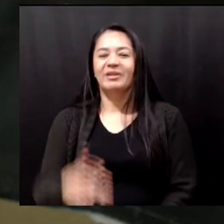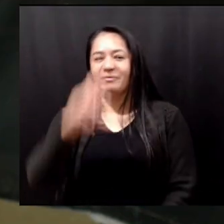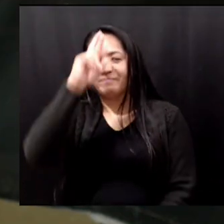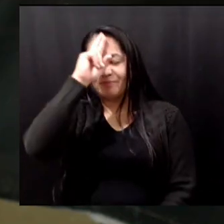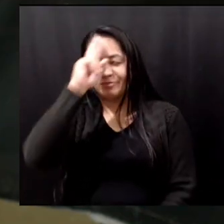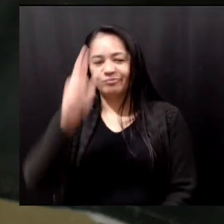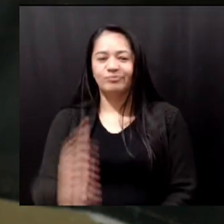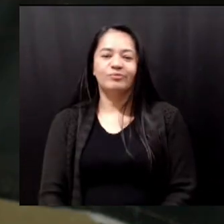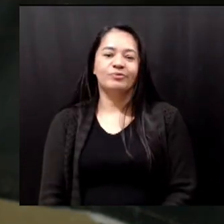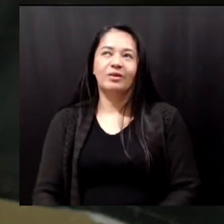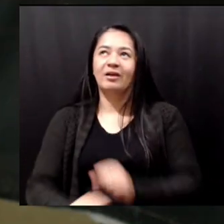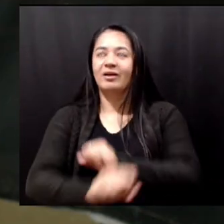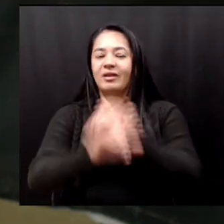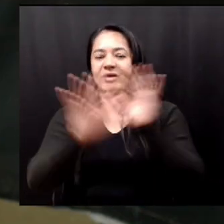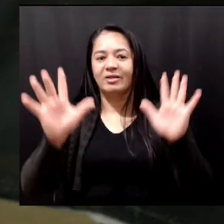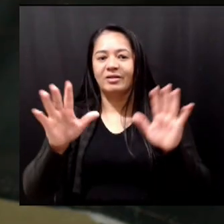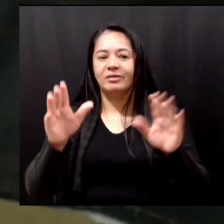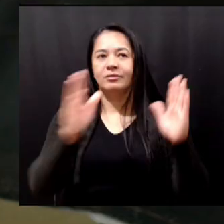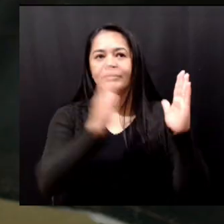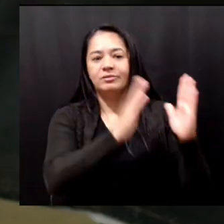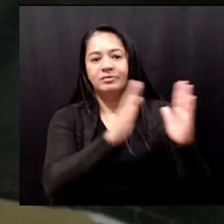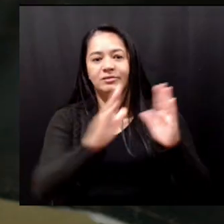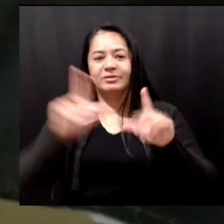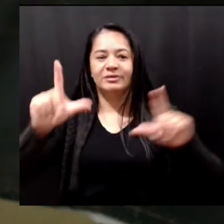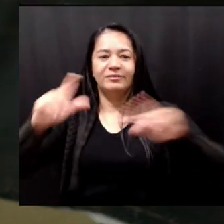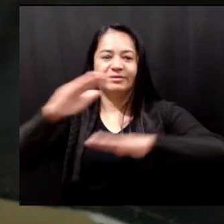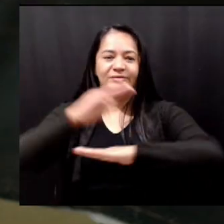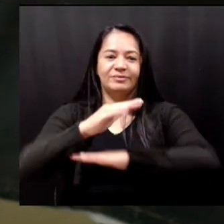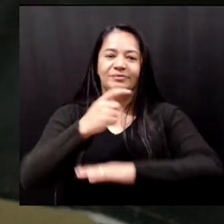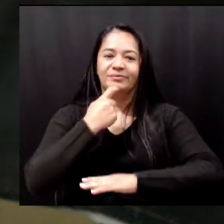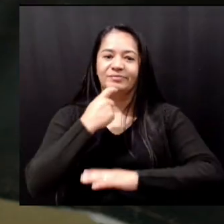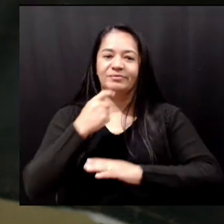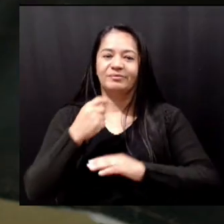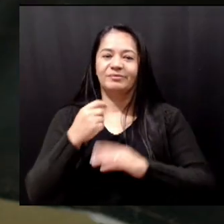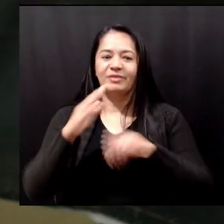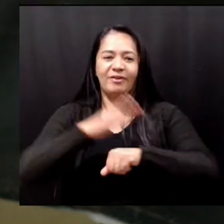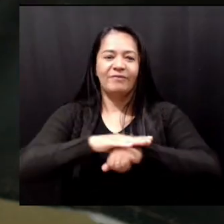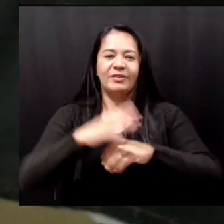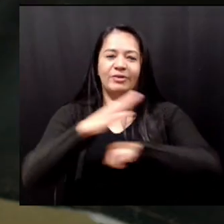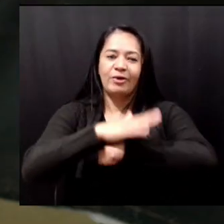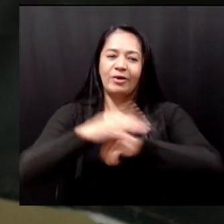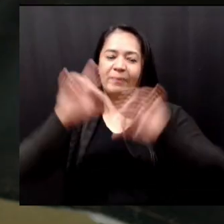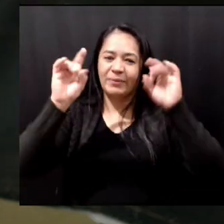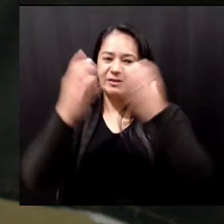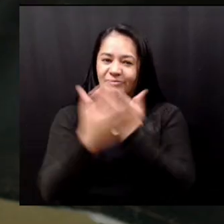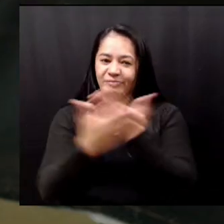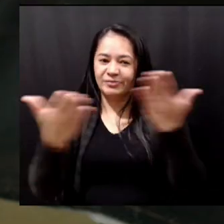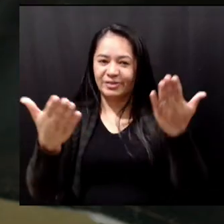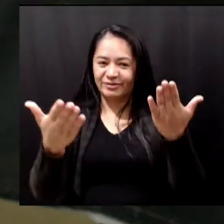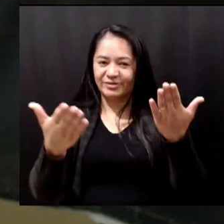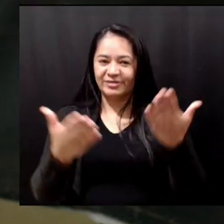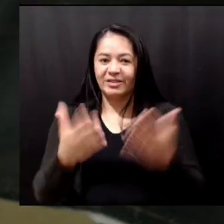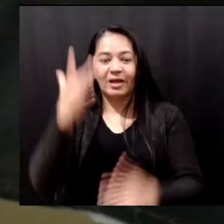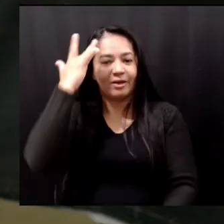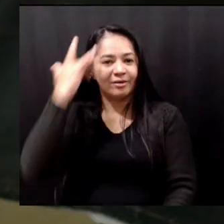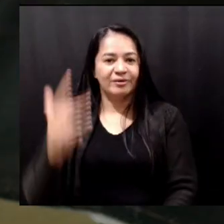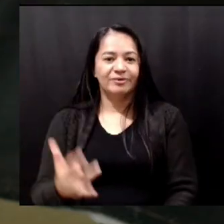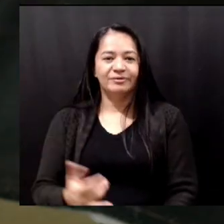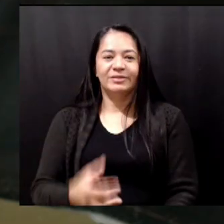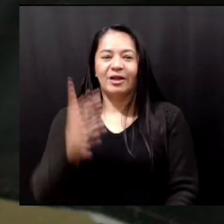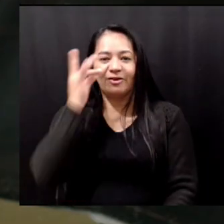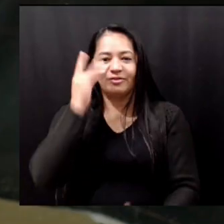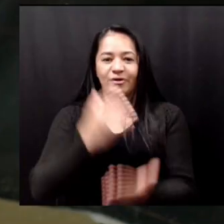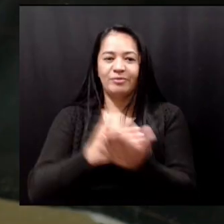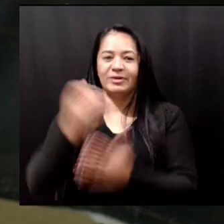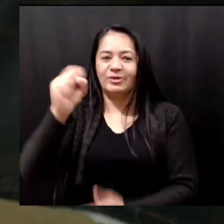claro, temos a programação da TV Câmara Campinas, que está feita com muito carinho, especialmente para você que está aí do outro lado. E amanhã, ao vivo, a partir das 8 da manhã,